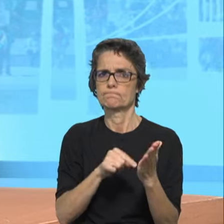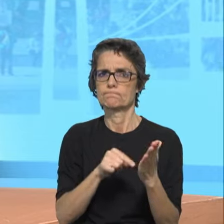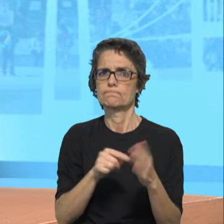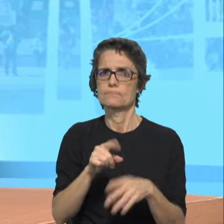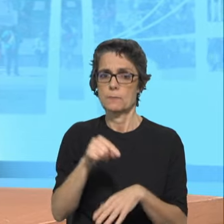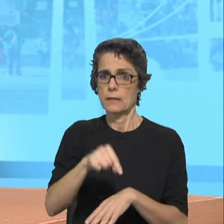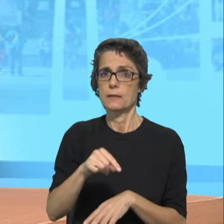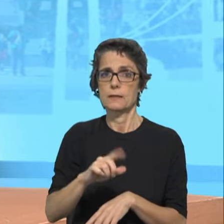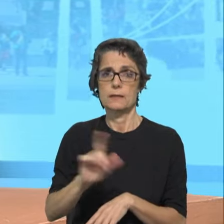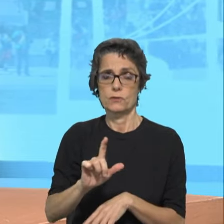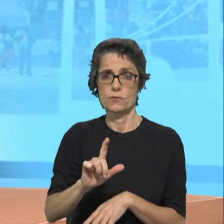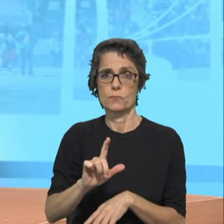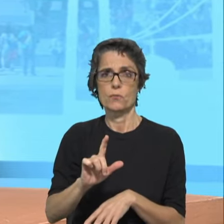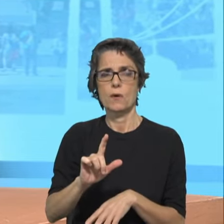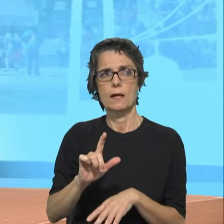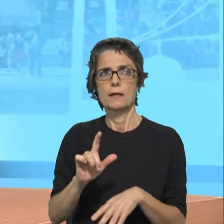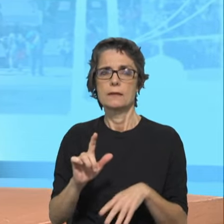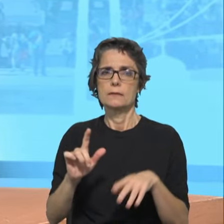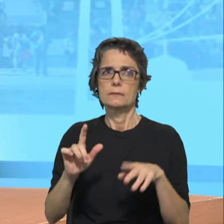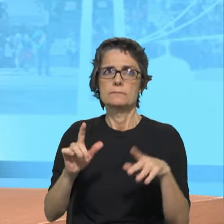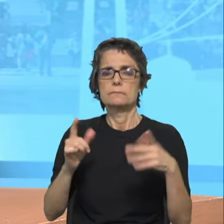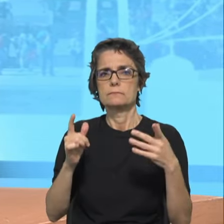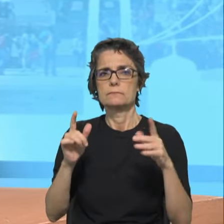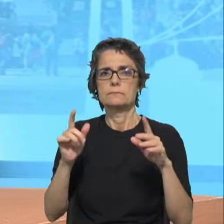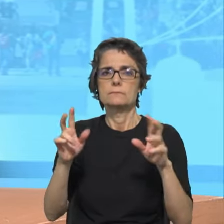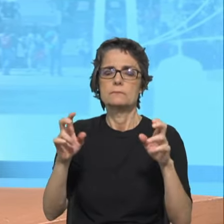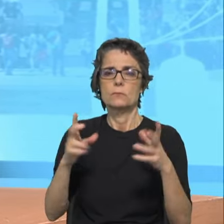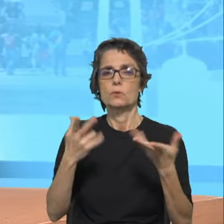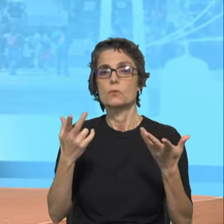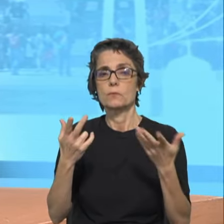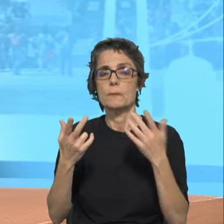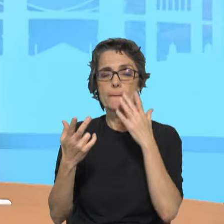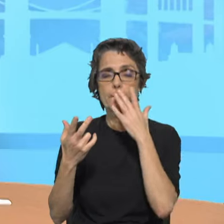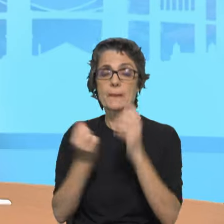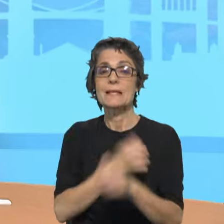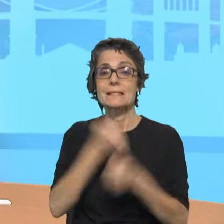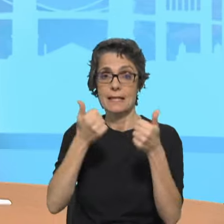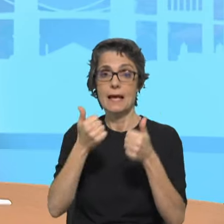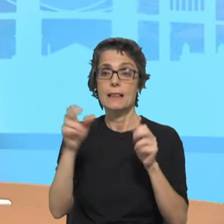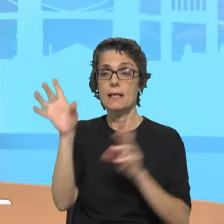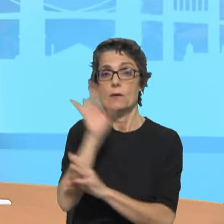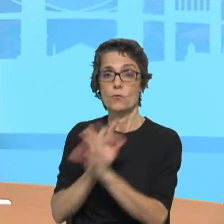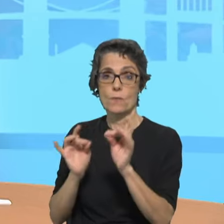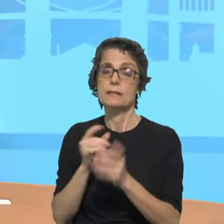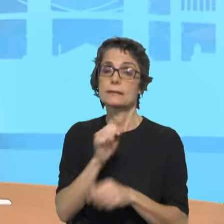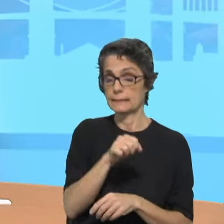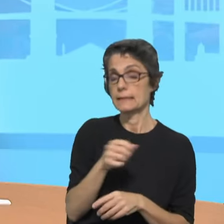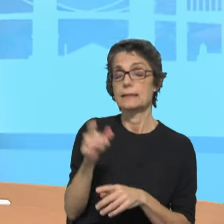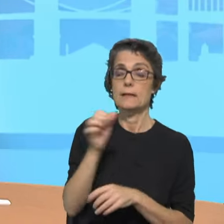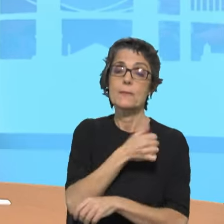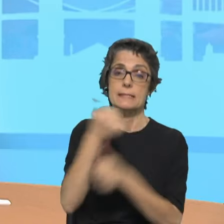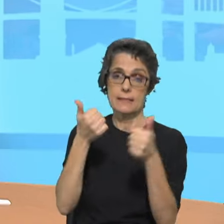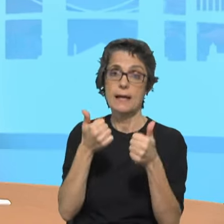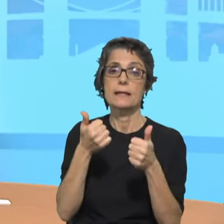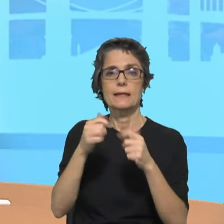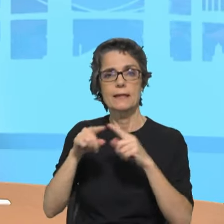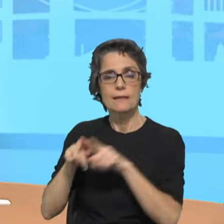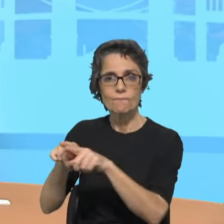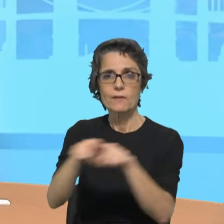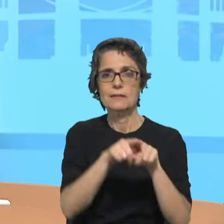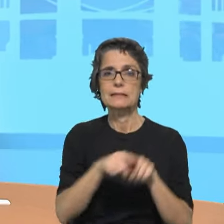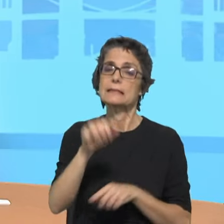em Lisboa como cidade europeia. A cidade da fraternidade, como ele falou também. Exatamente, mas também ele fala, estes lugares específicos são lugares